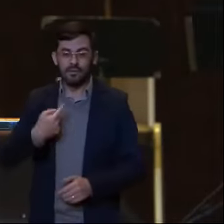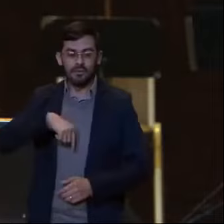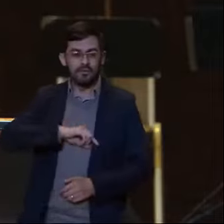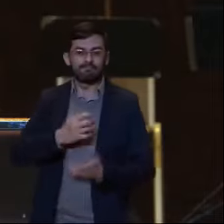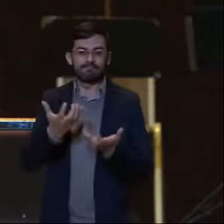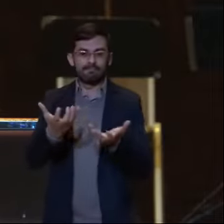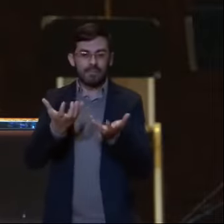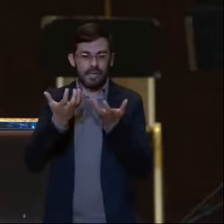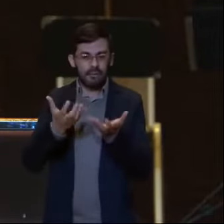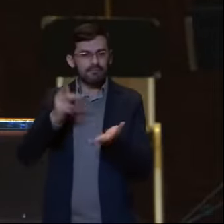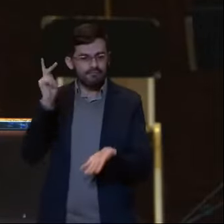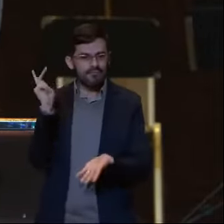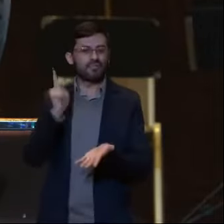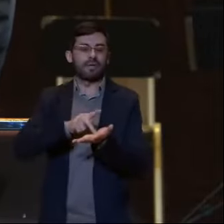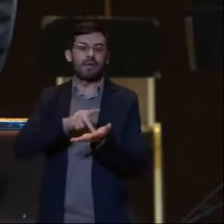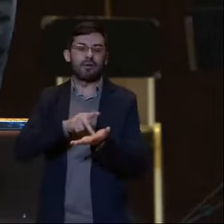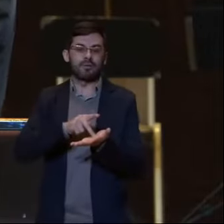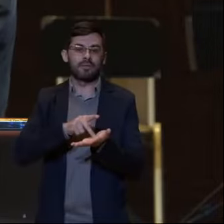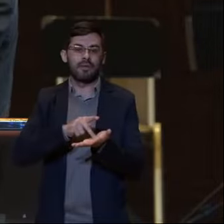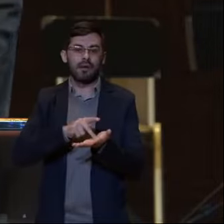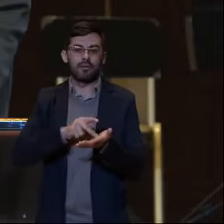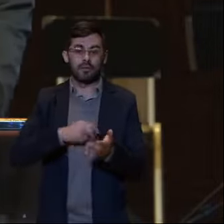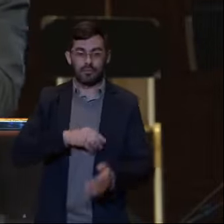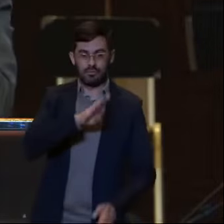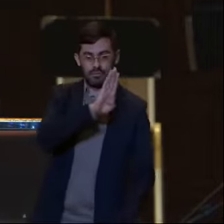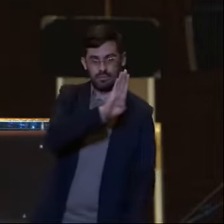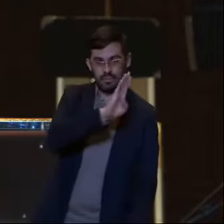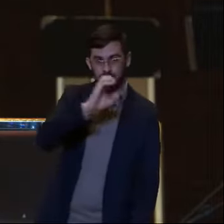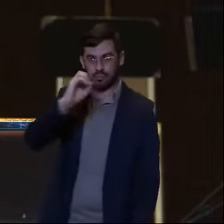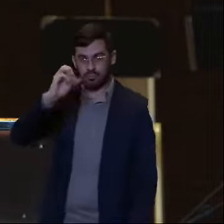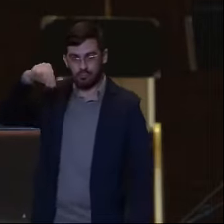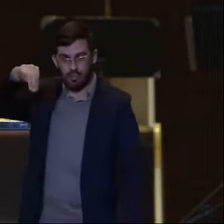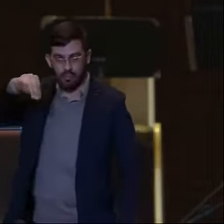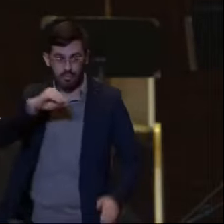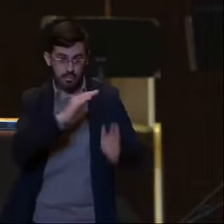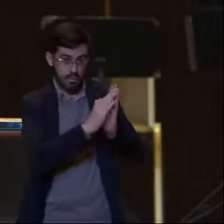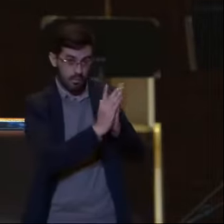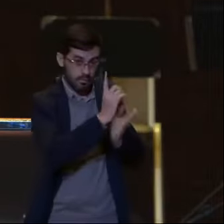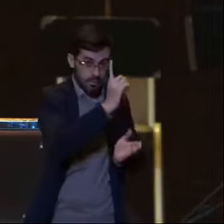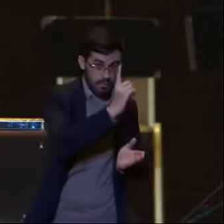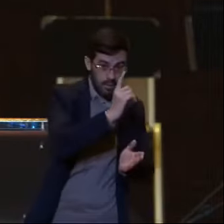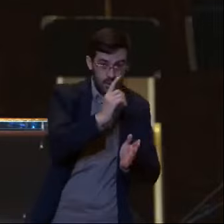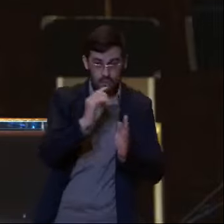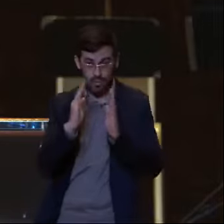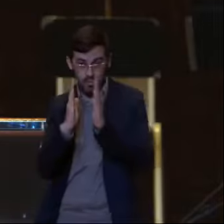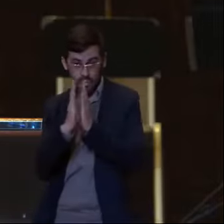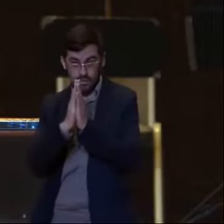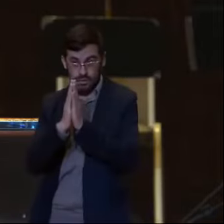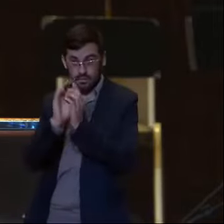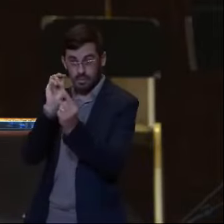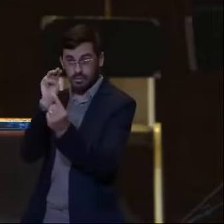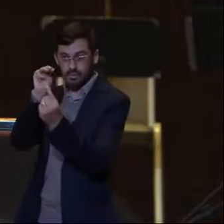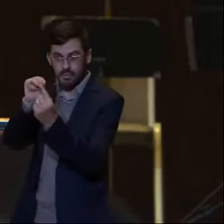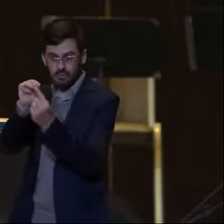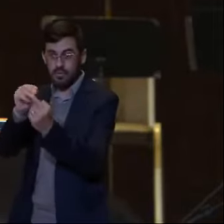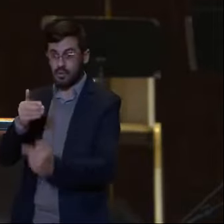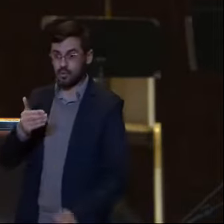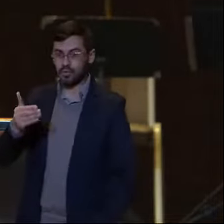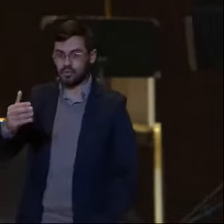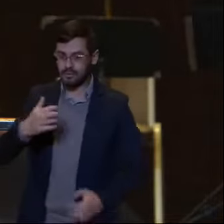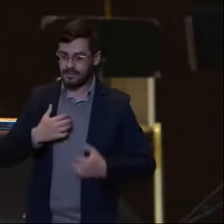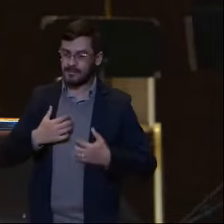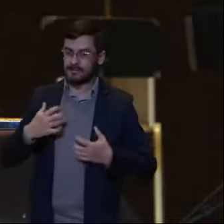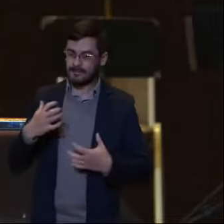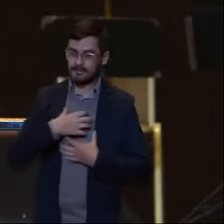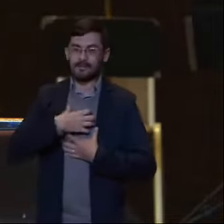desejamos que esse acróstico aqui do bom, Bíblia, oração e missão, continue a mexer conosco, a